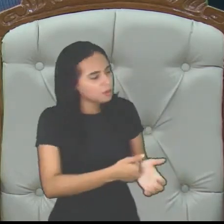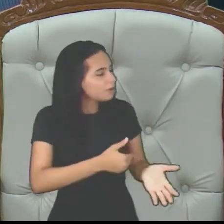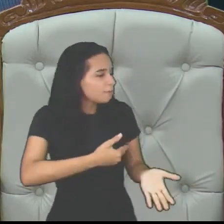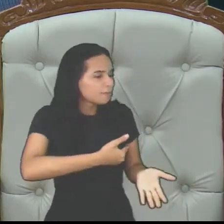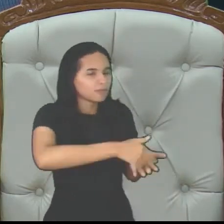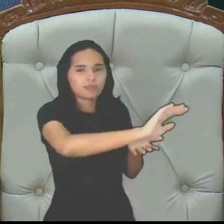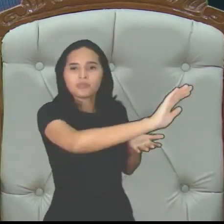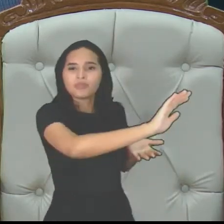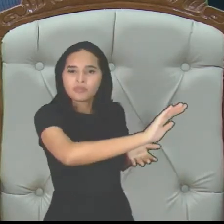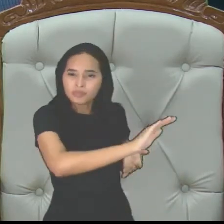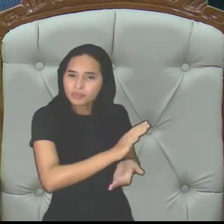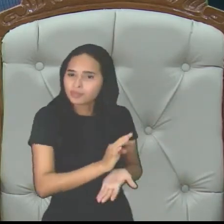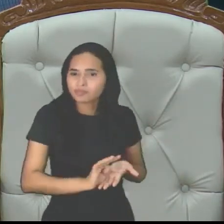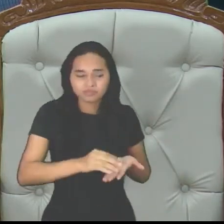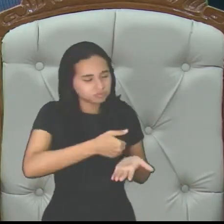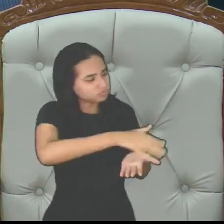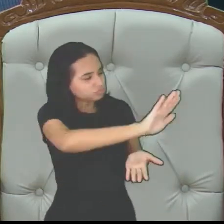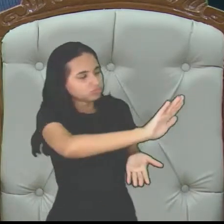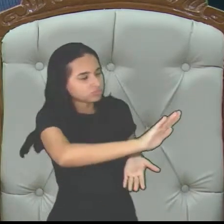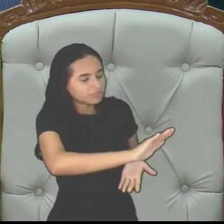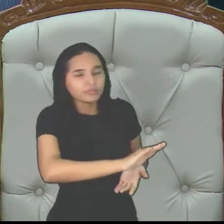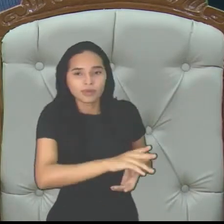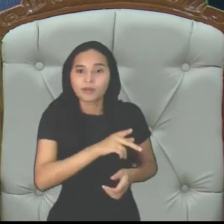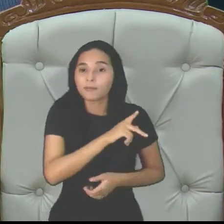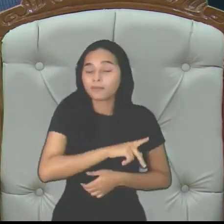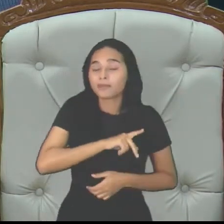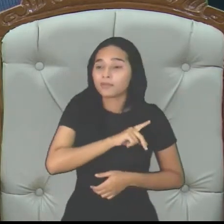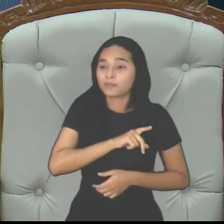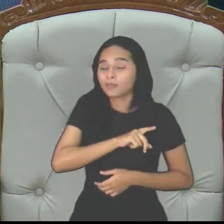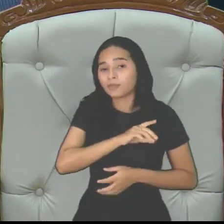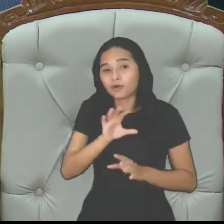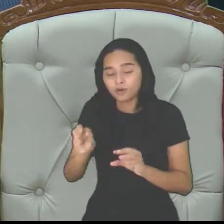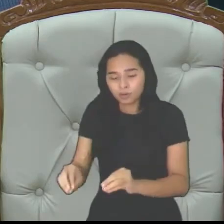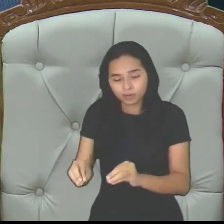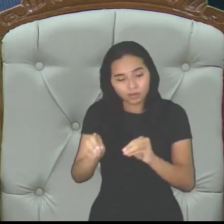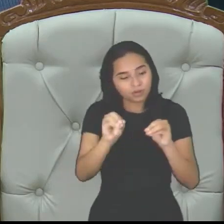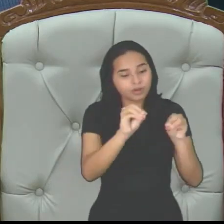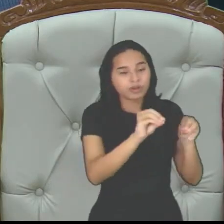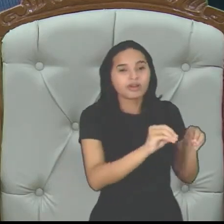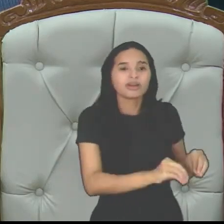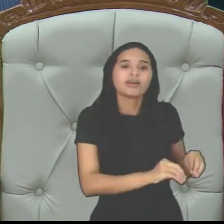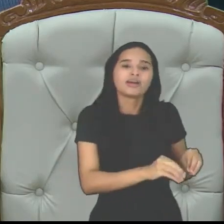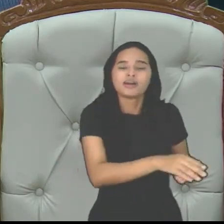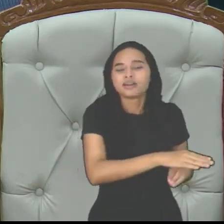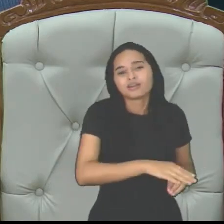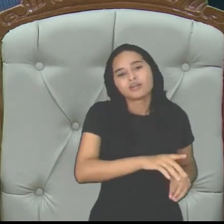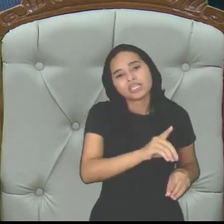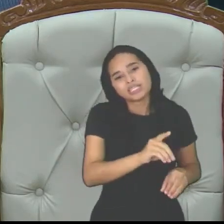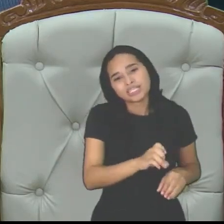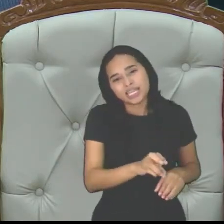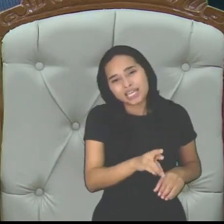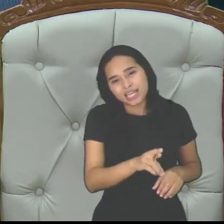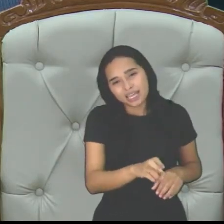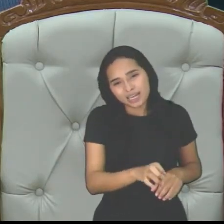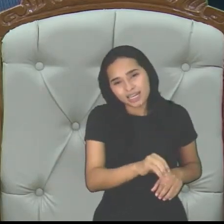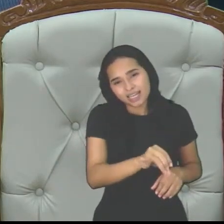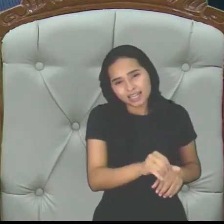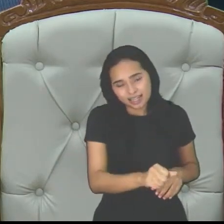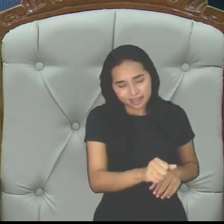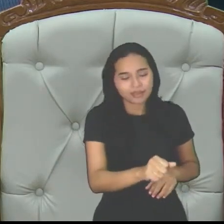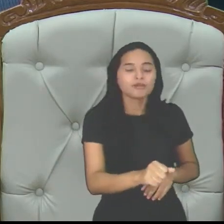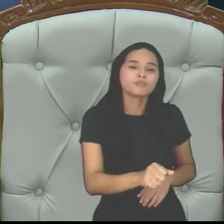Paulo de Tessalônica. Paulo sai de Tessalônica e vai para Bereia, irmãos. E em Bereia